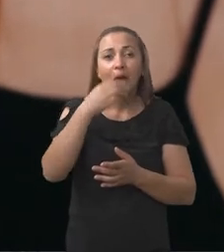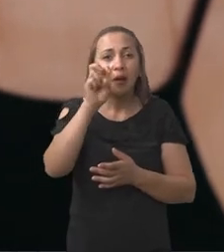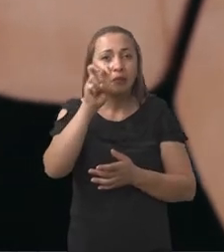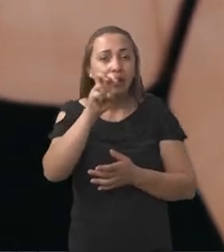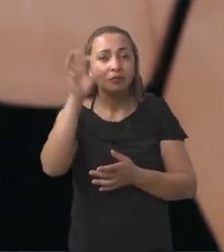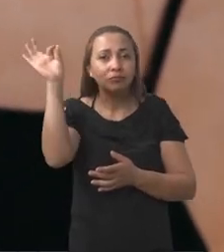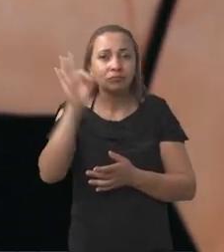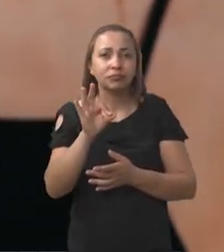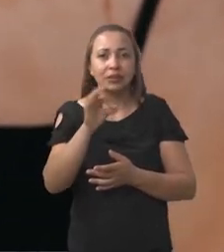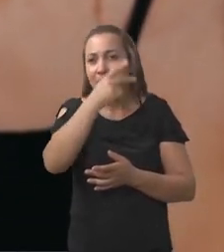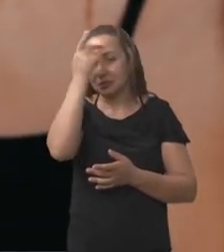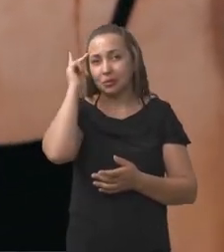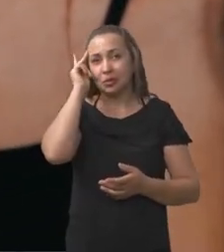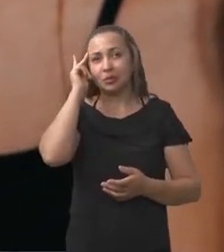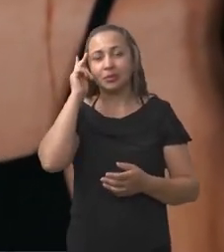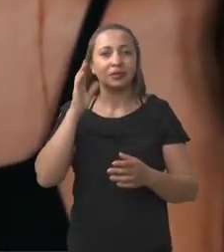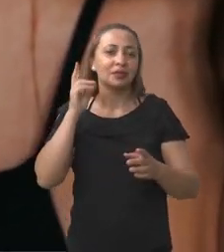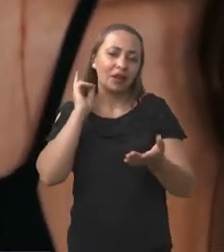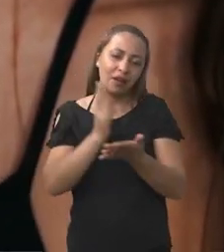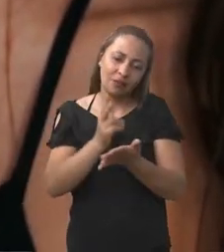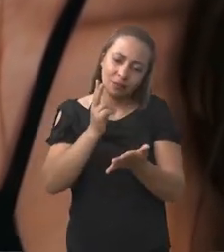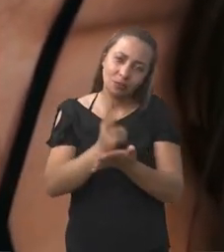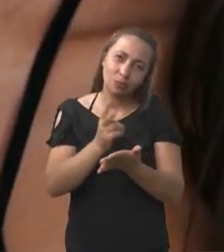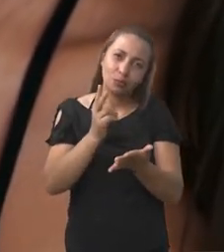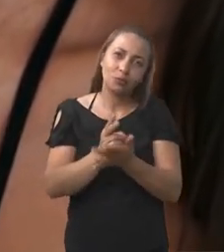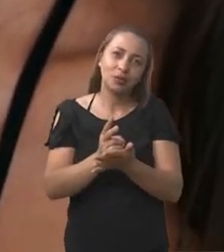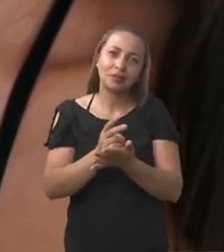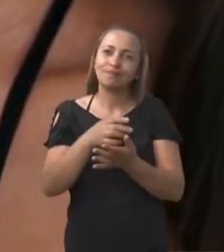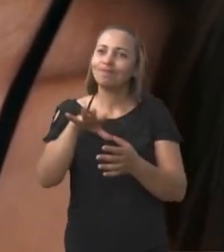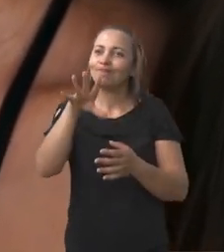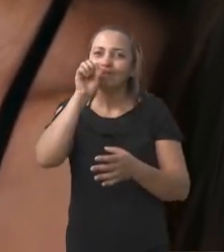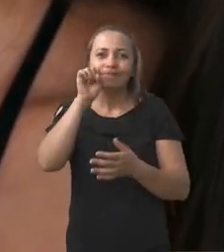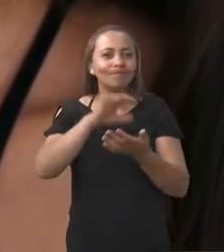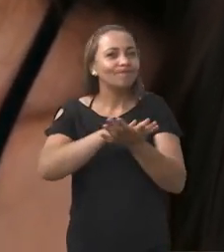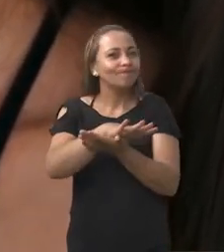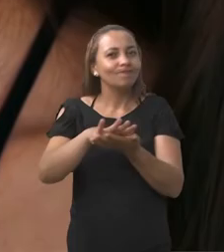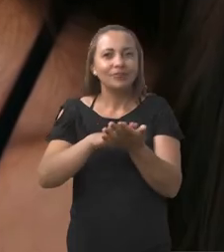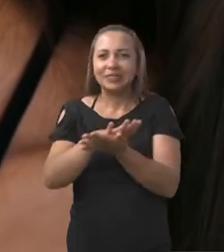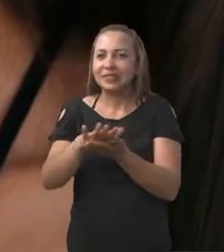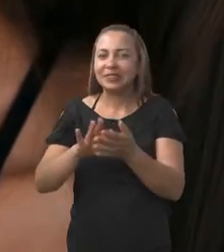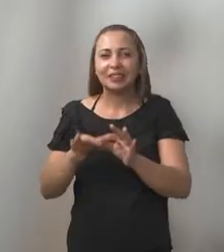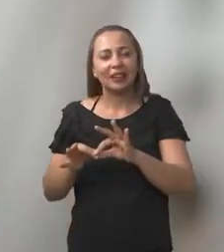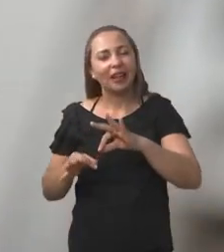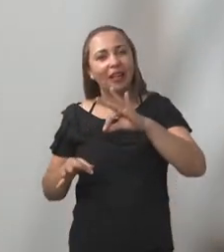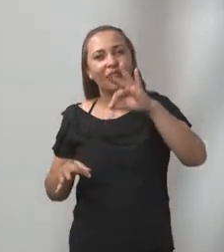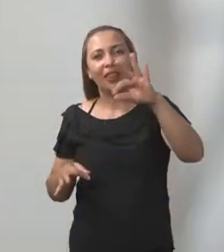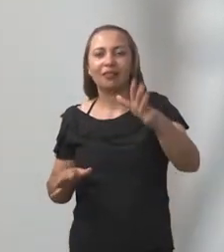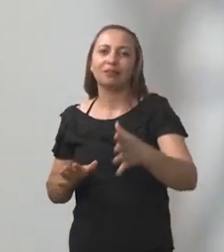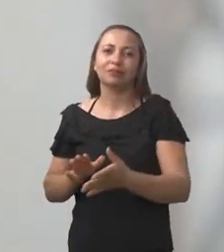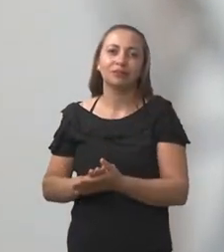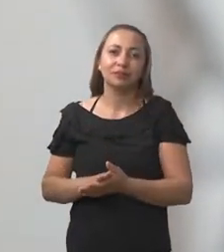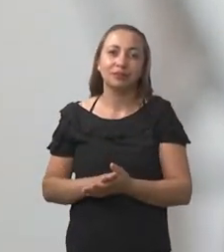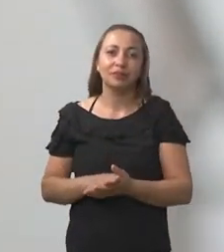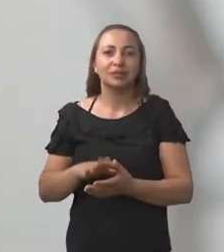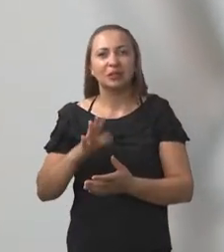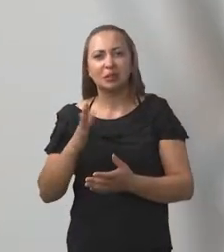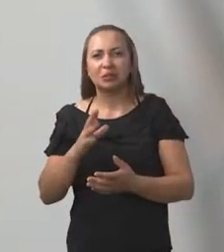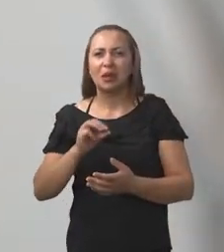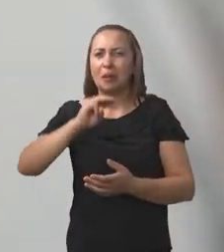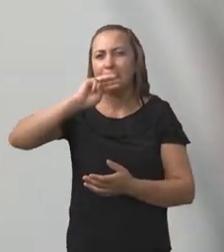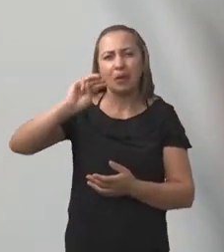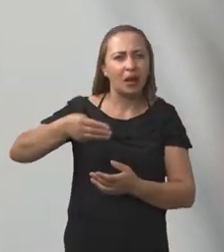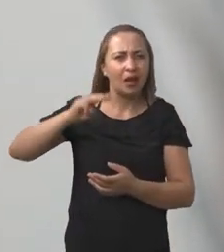dos pacientes que vai persistir, que está persistindo com perda de olfato mais prolongada. Calculando 1,5%